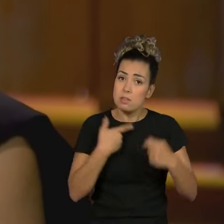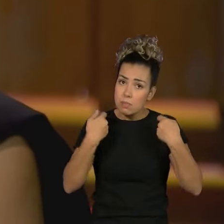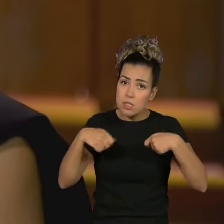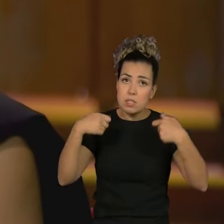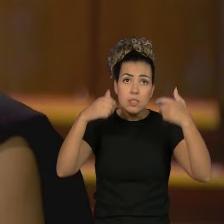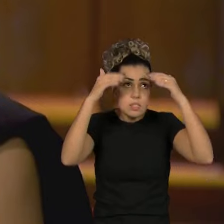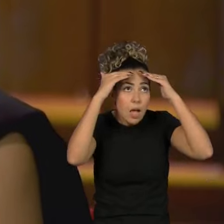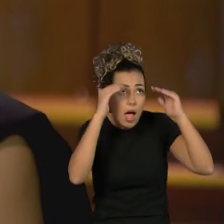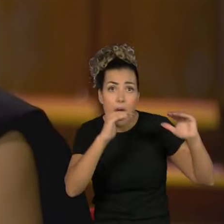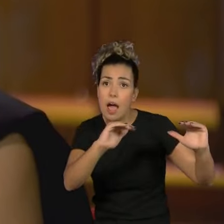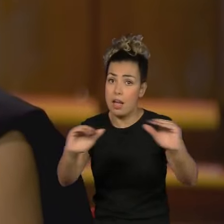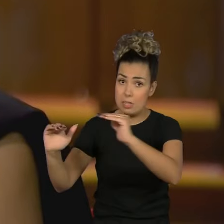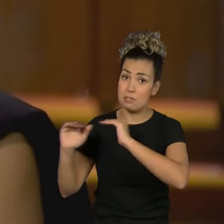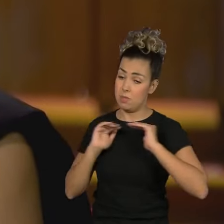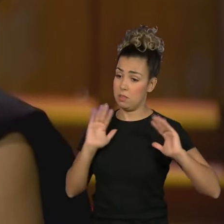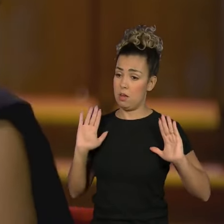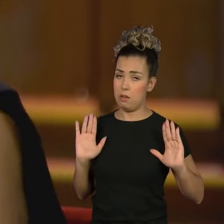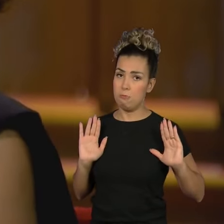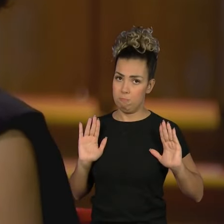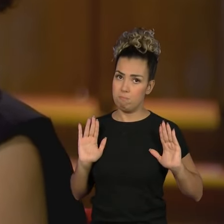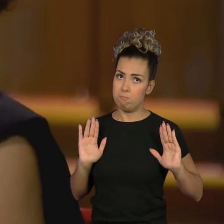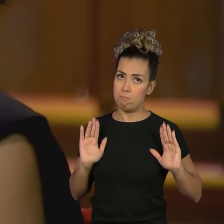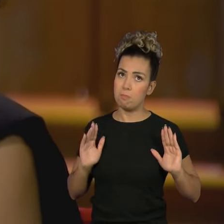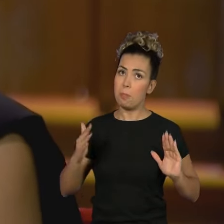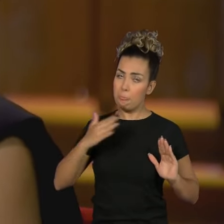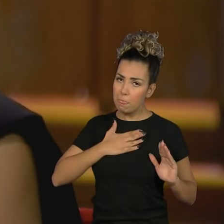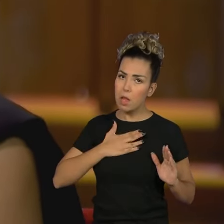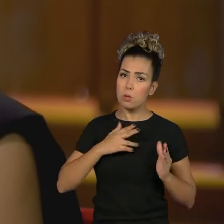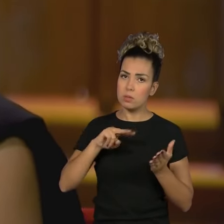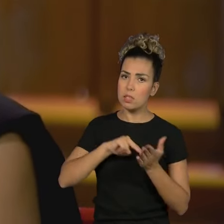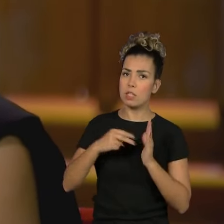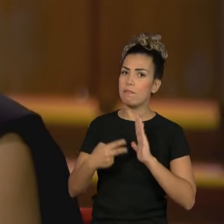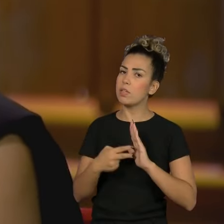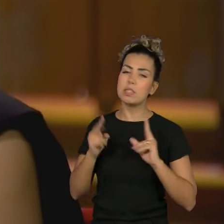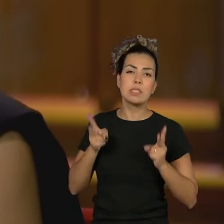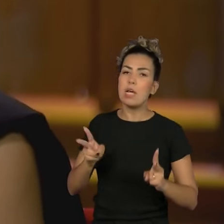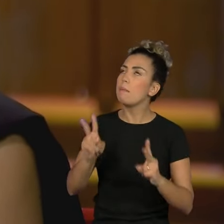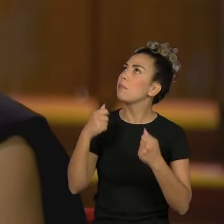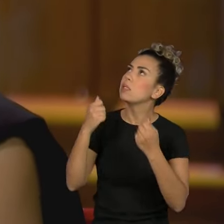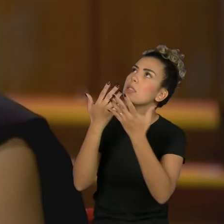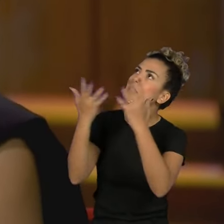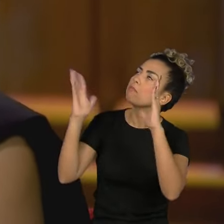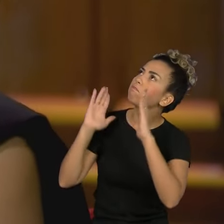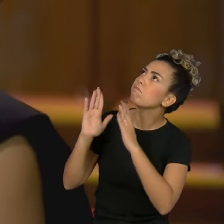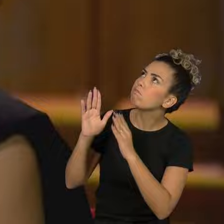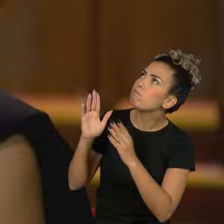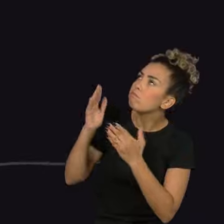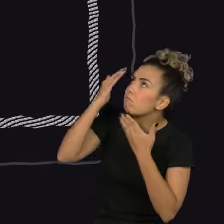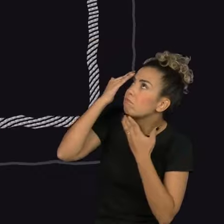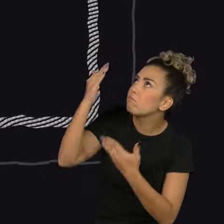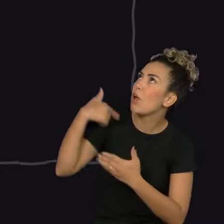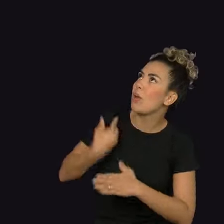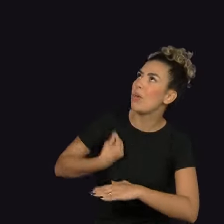espécie humana eu me sinto pedindo licença pra natureza sempre por estar aqui